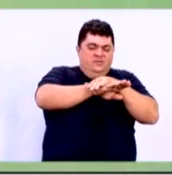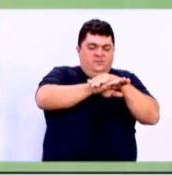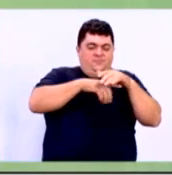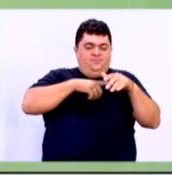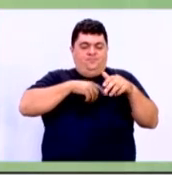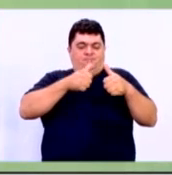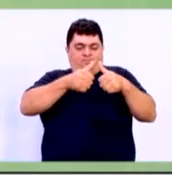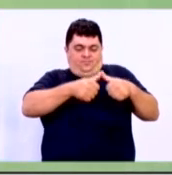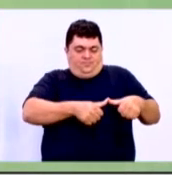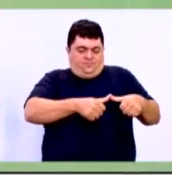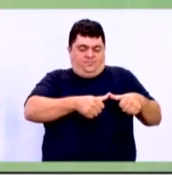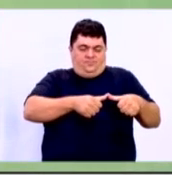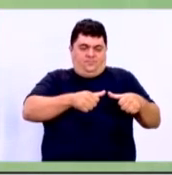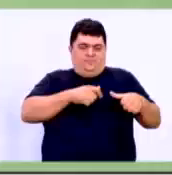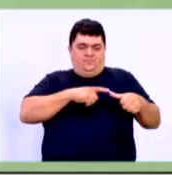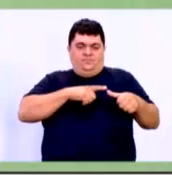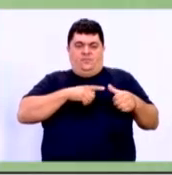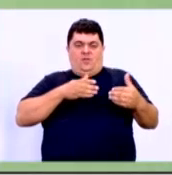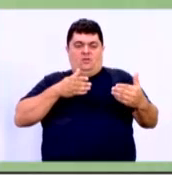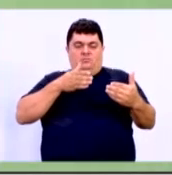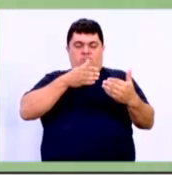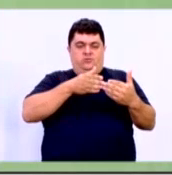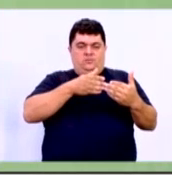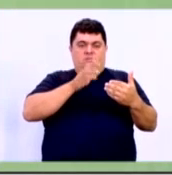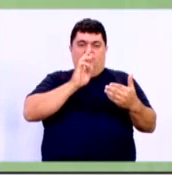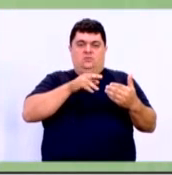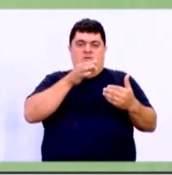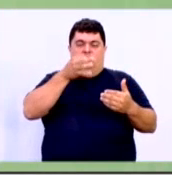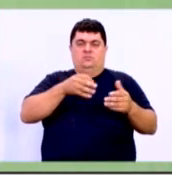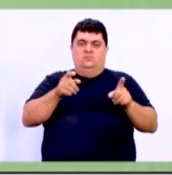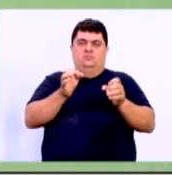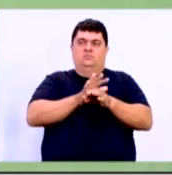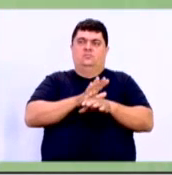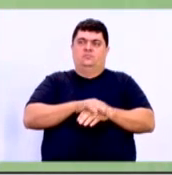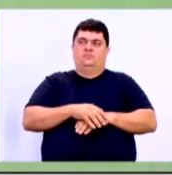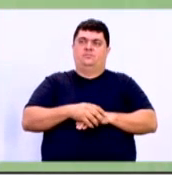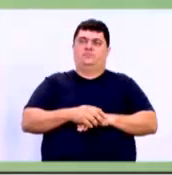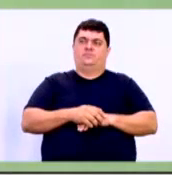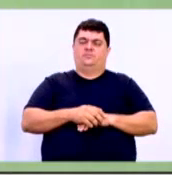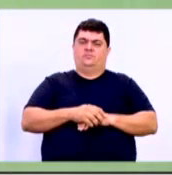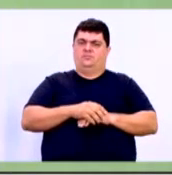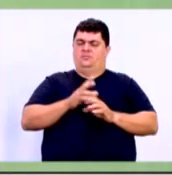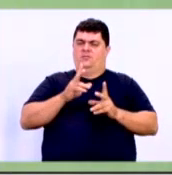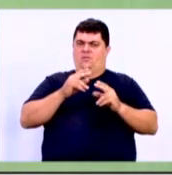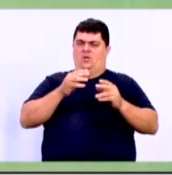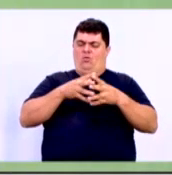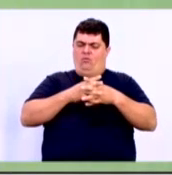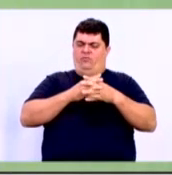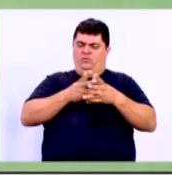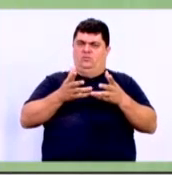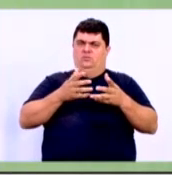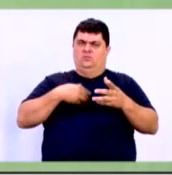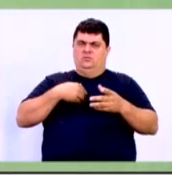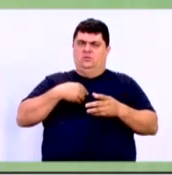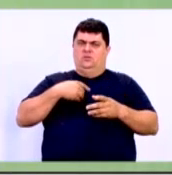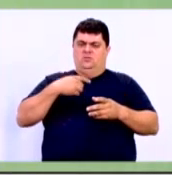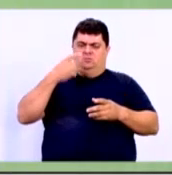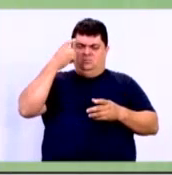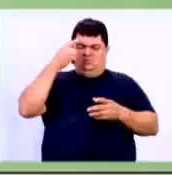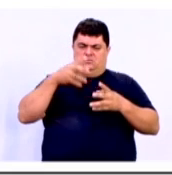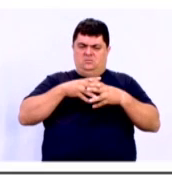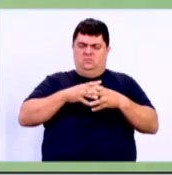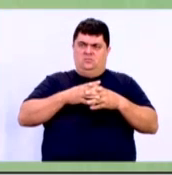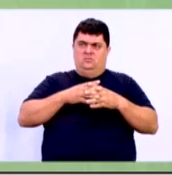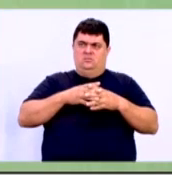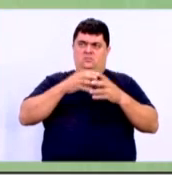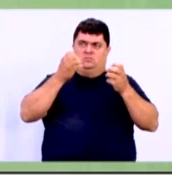custos fixos são direcionados para o resultado do exercício. Professor, isso ficou meio complicado. Não, verdade, até eu achei complicado. Então